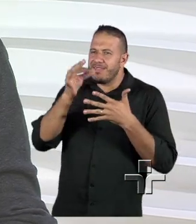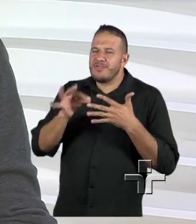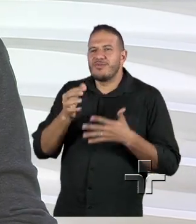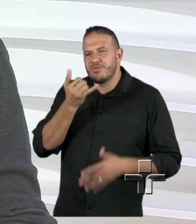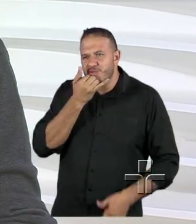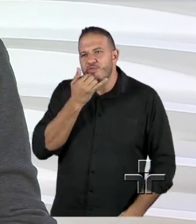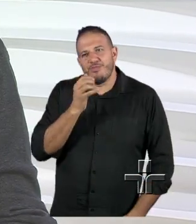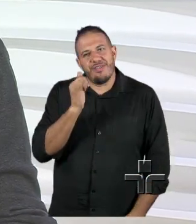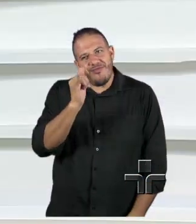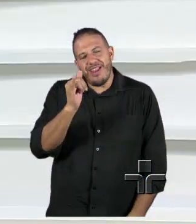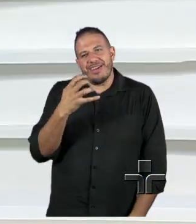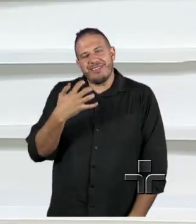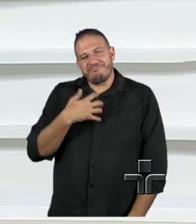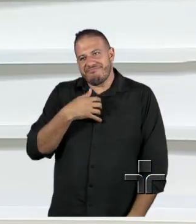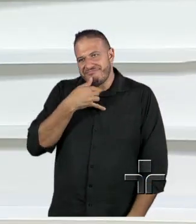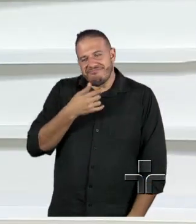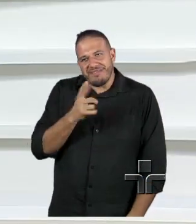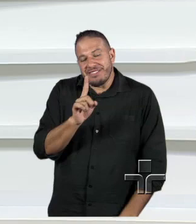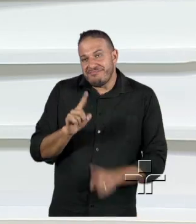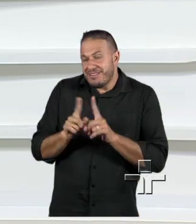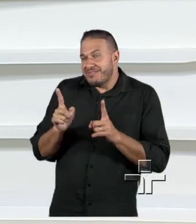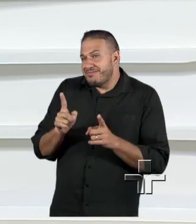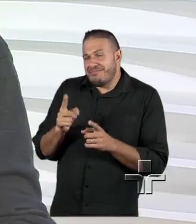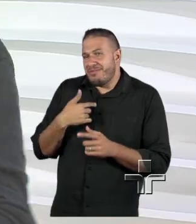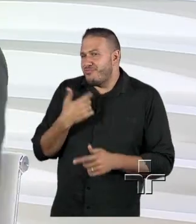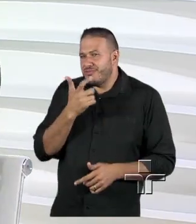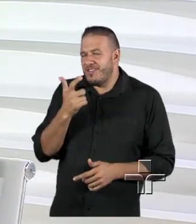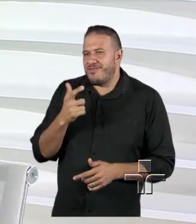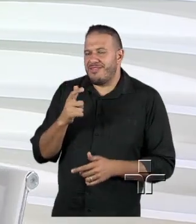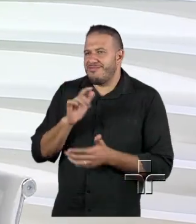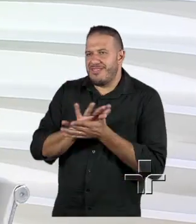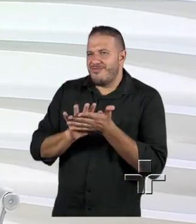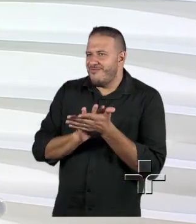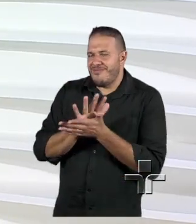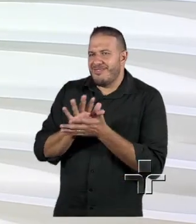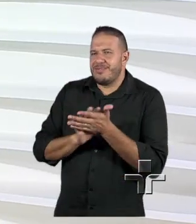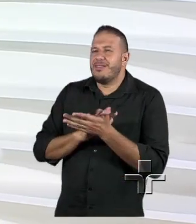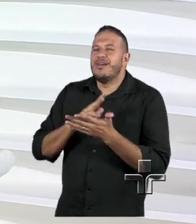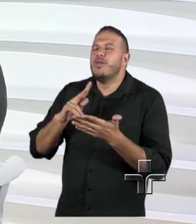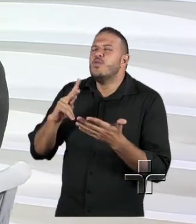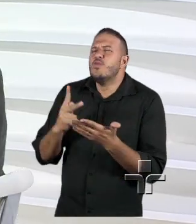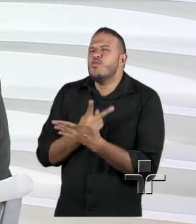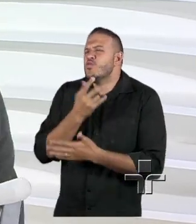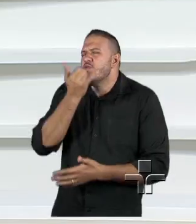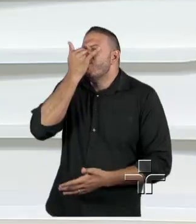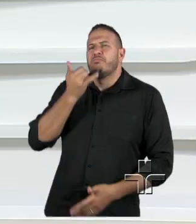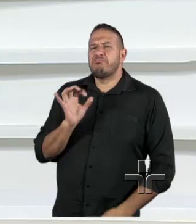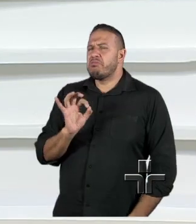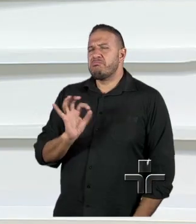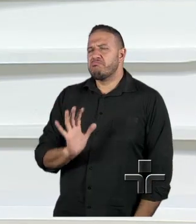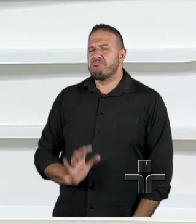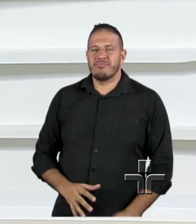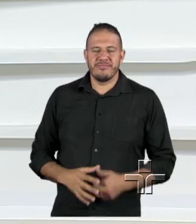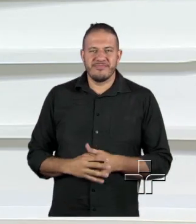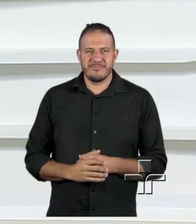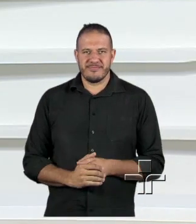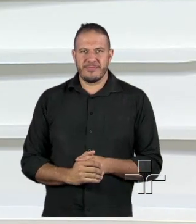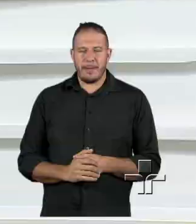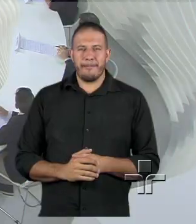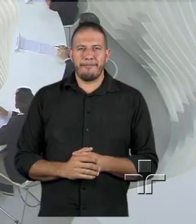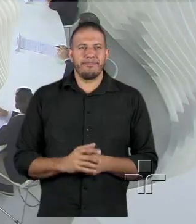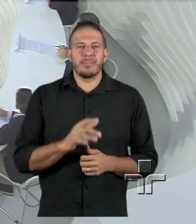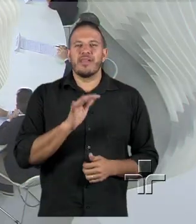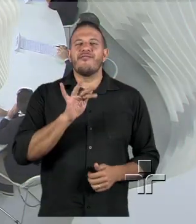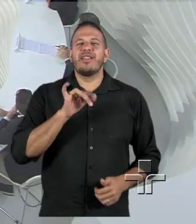te frustrar, mas eu não lembro assim de grandes problemas. É um bom exemplo, Fernando. Alexandre, eu tenho